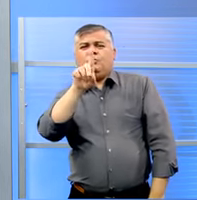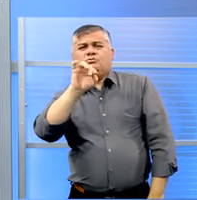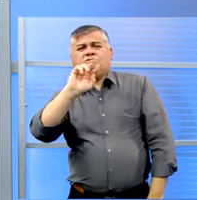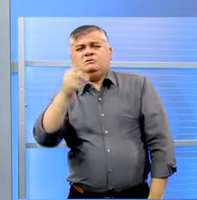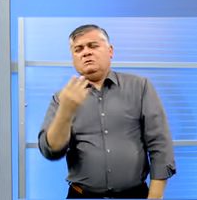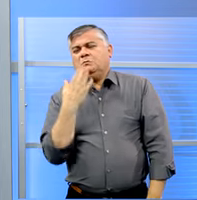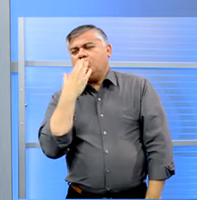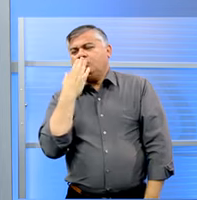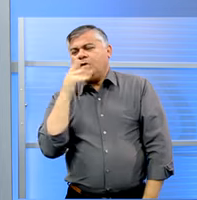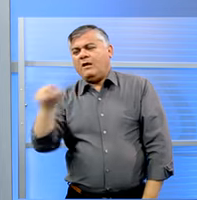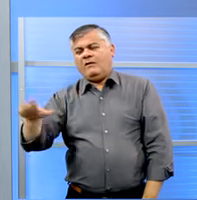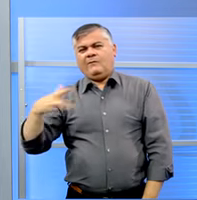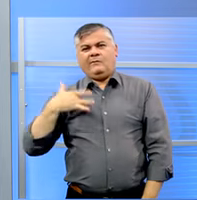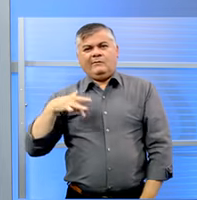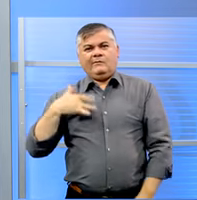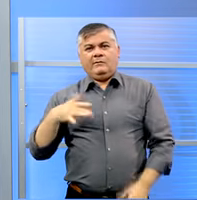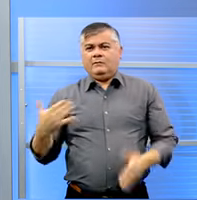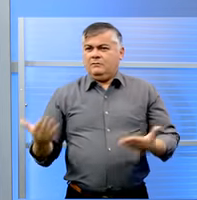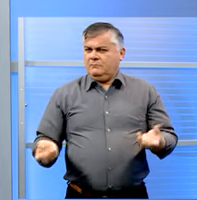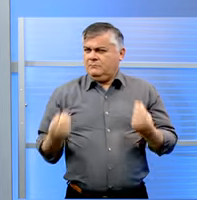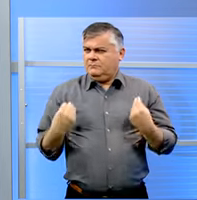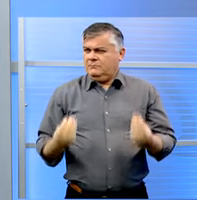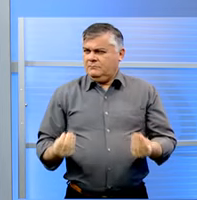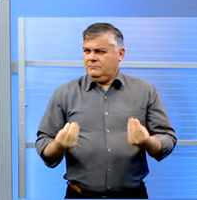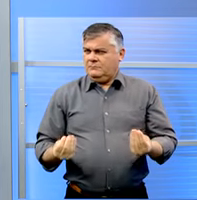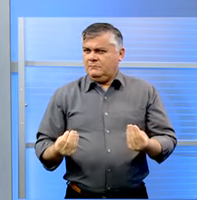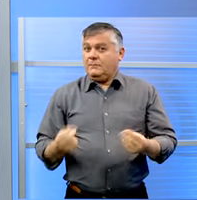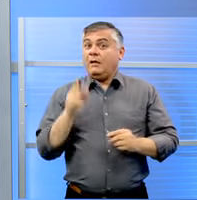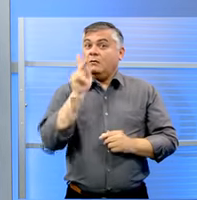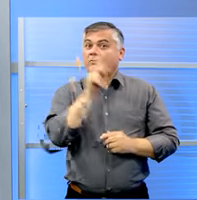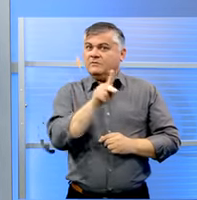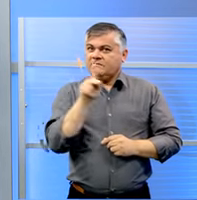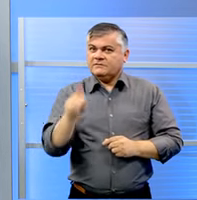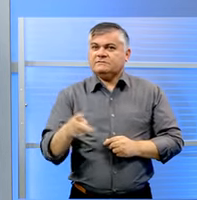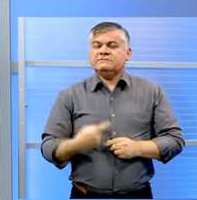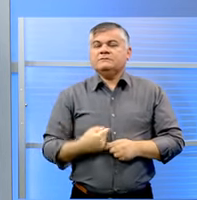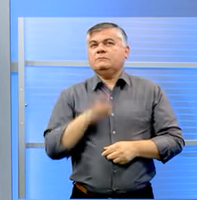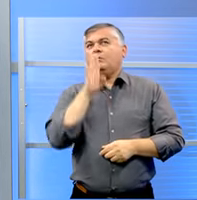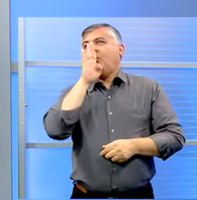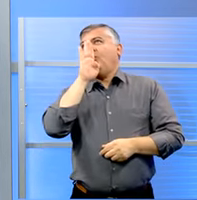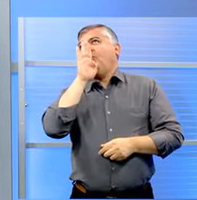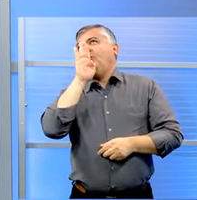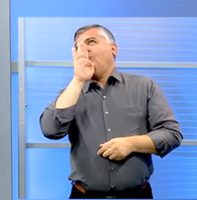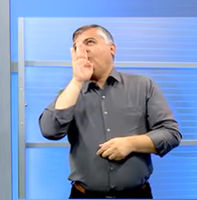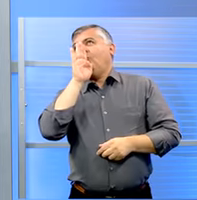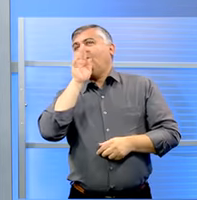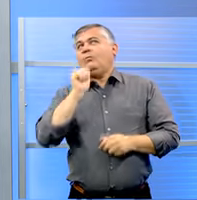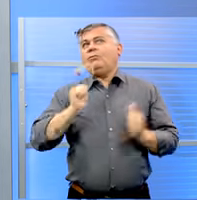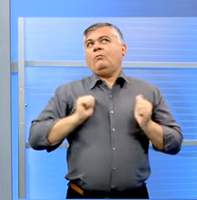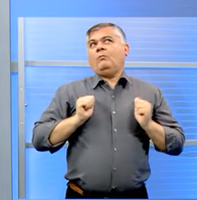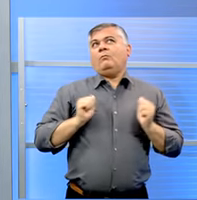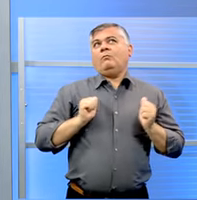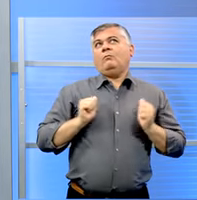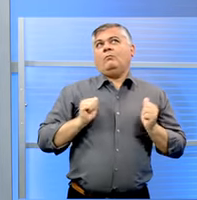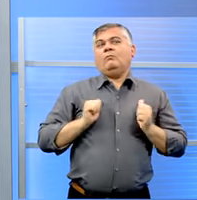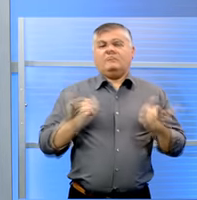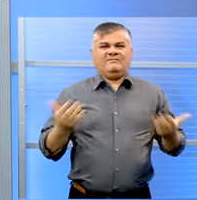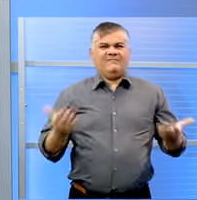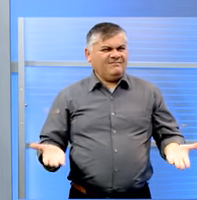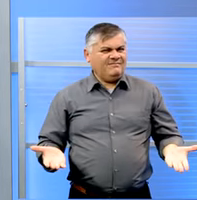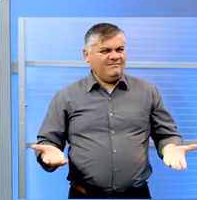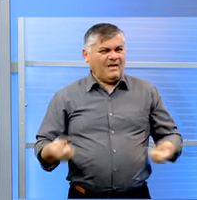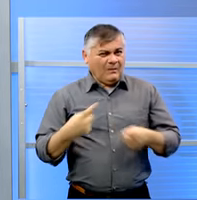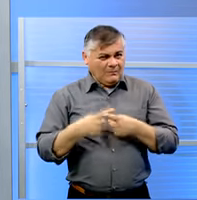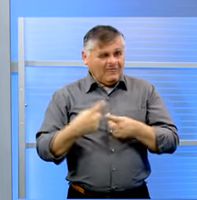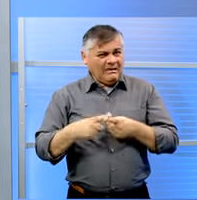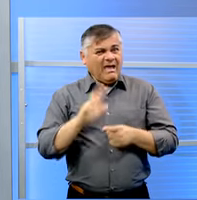se dirigem ao surdo como mudinho. E o professor é conivente com essa exclusão mascarada e finge que não vê. Porque